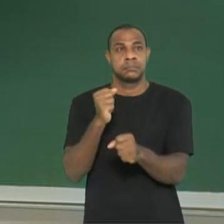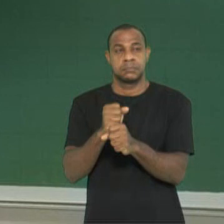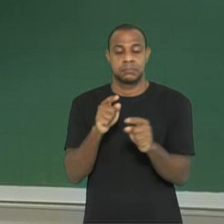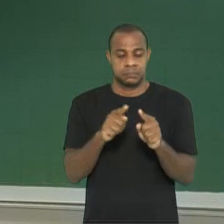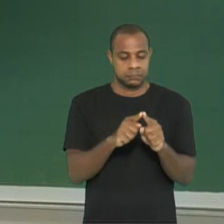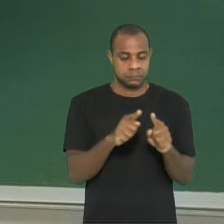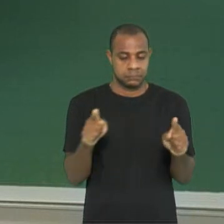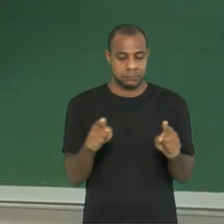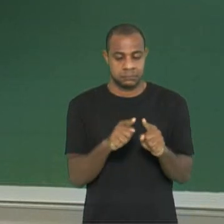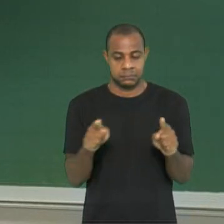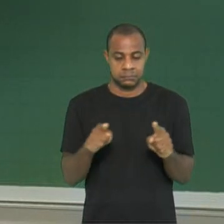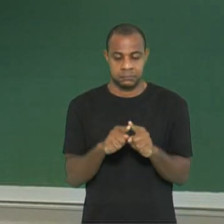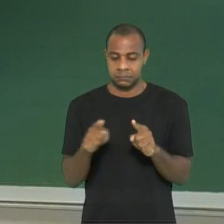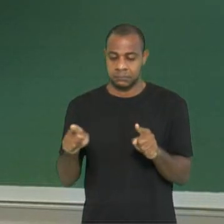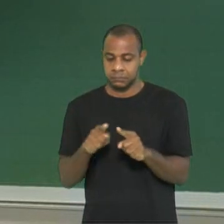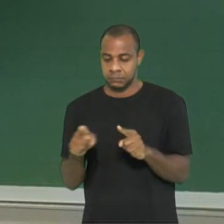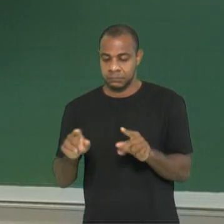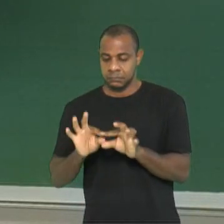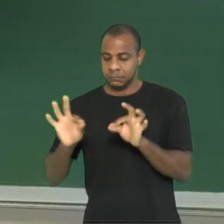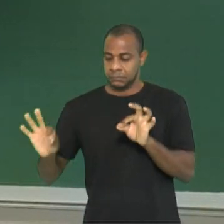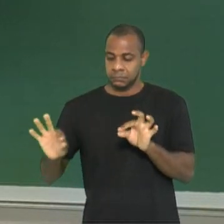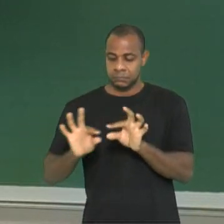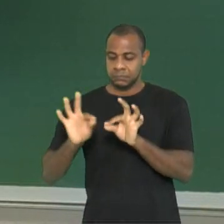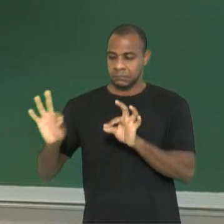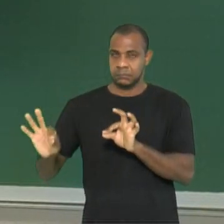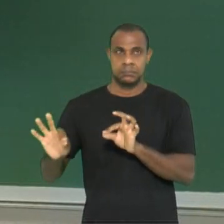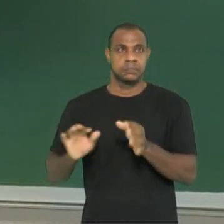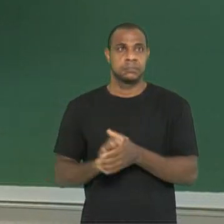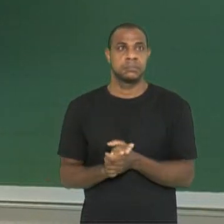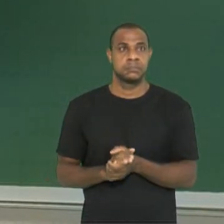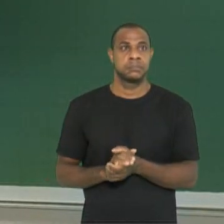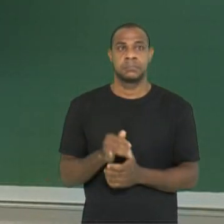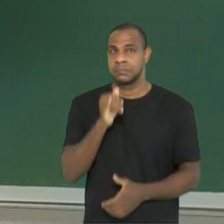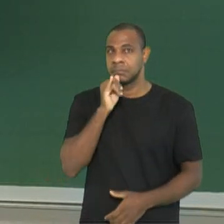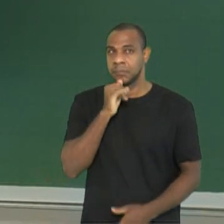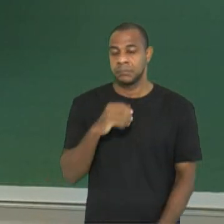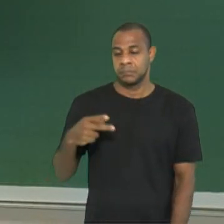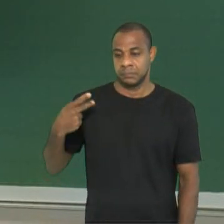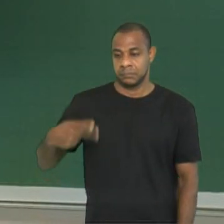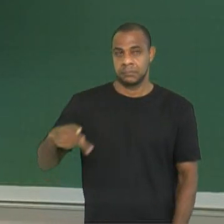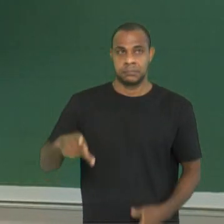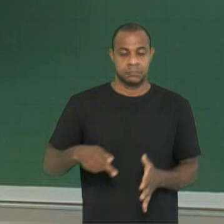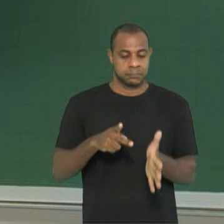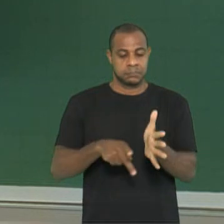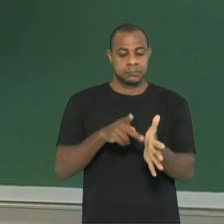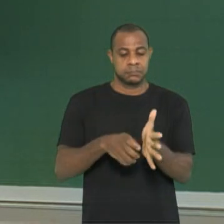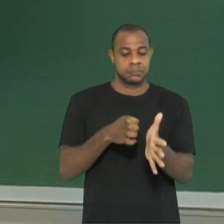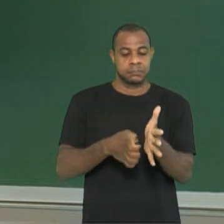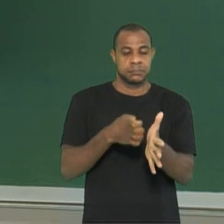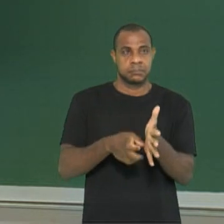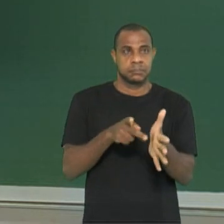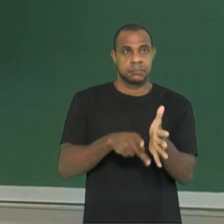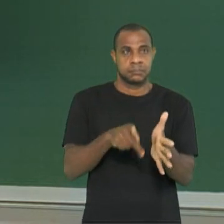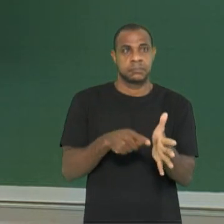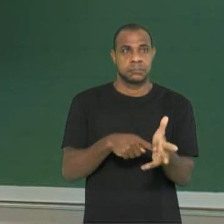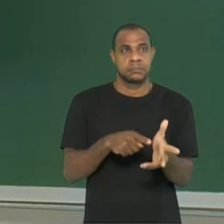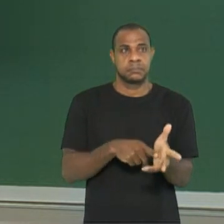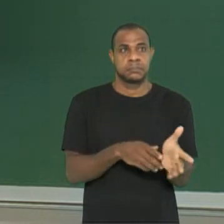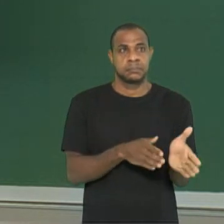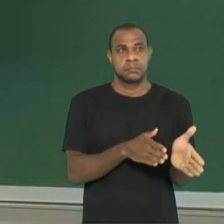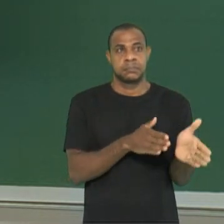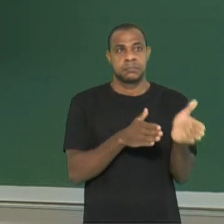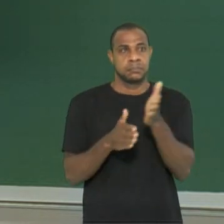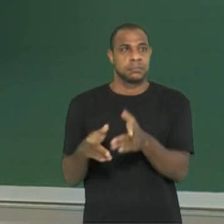duas localidades. Então, nós temos aqui ó, a cidade de Paranaguá, indicada com o número 1, e nós temos a cidade de Foz